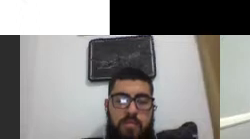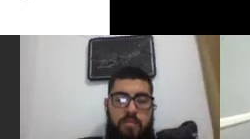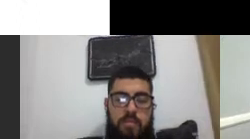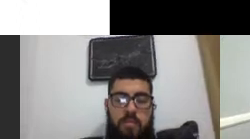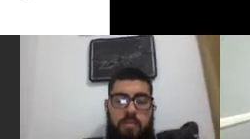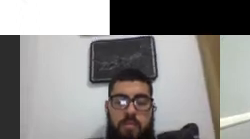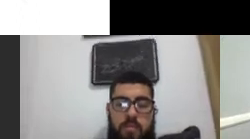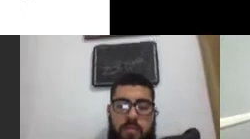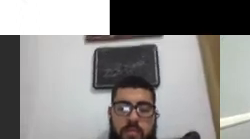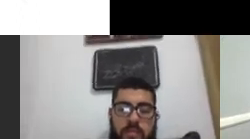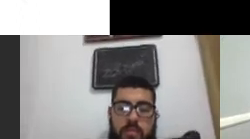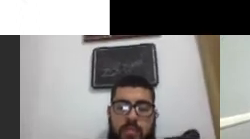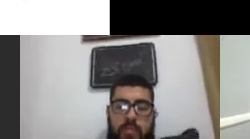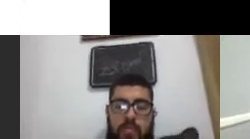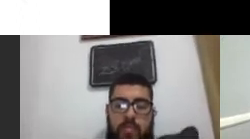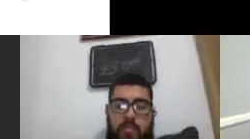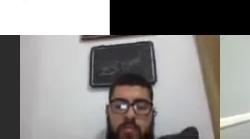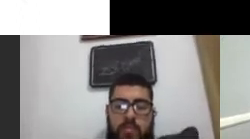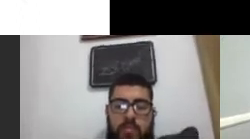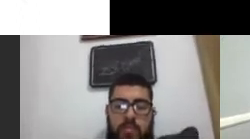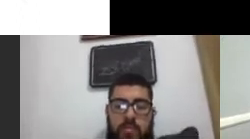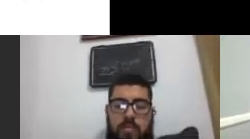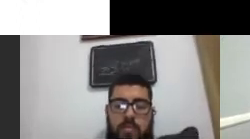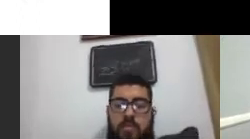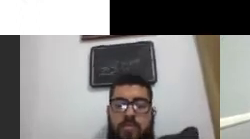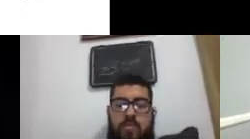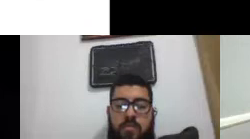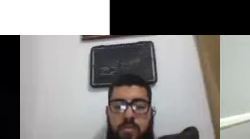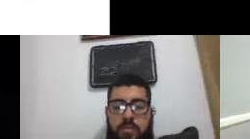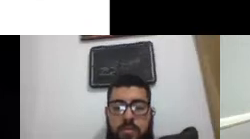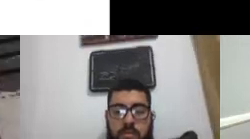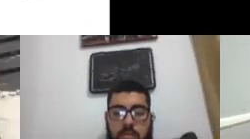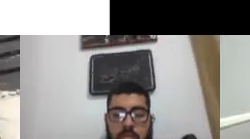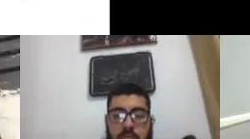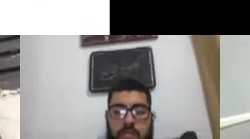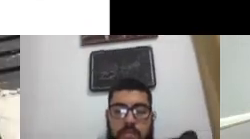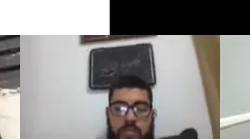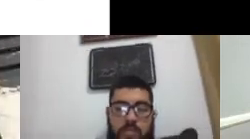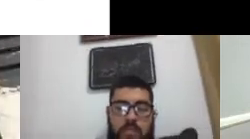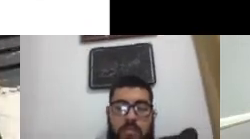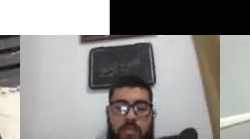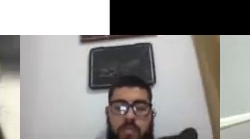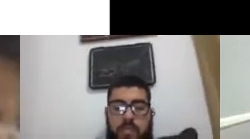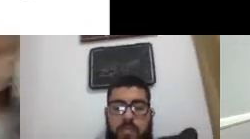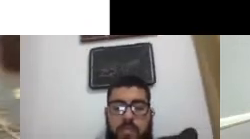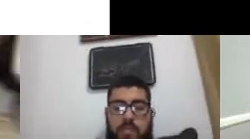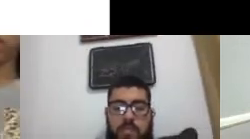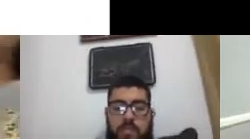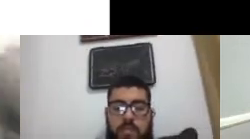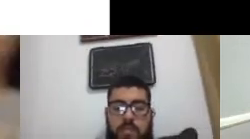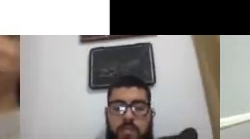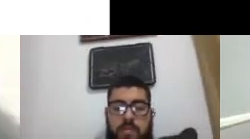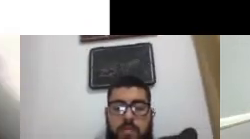se ela tivesse em respirar, a gente vai fazer a ressuscitação cardiopulmonar, que a gente vai ver nessa aula ainda, tá? Mas